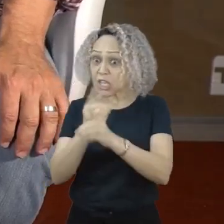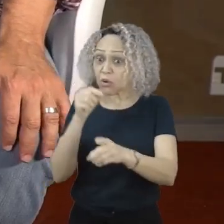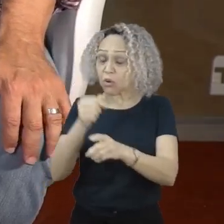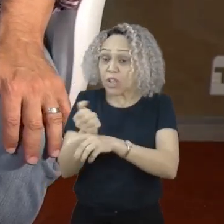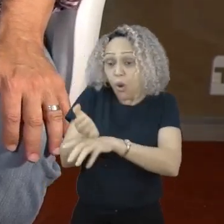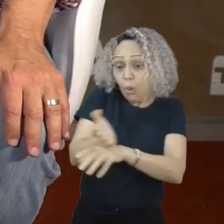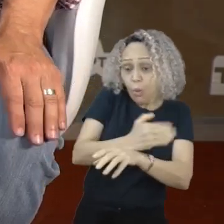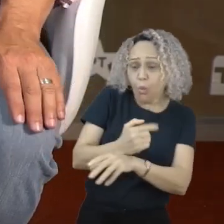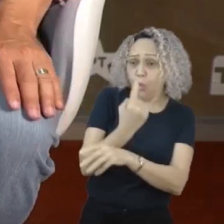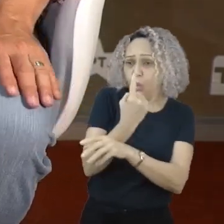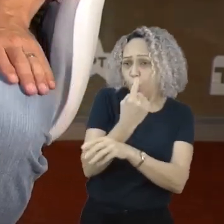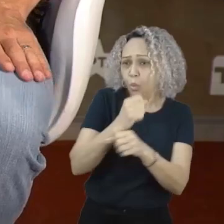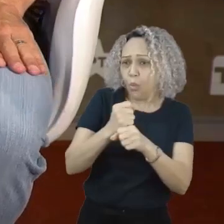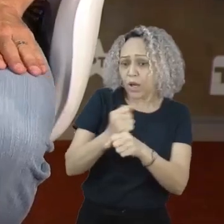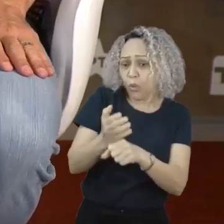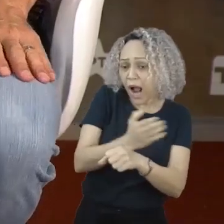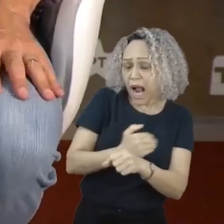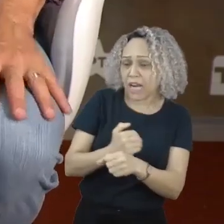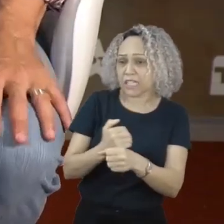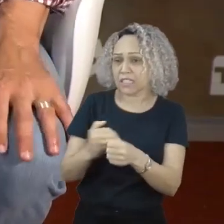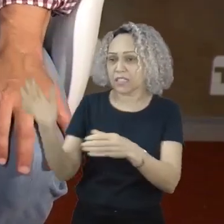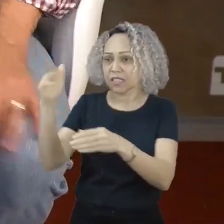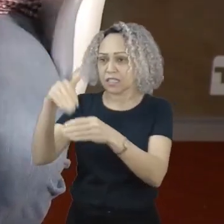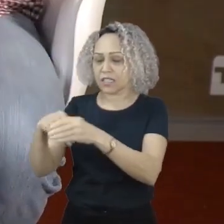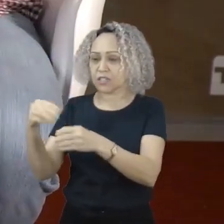dessas candidaturas nos municípios?